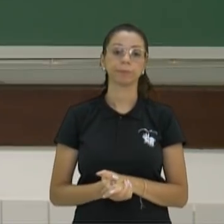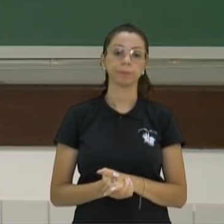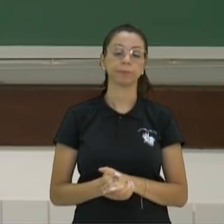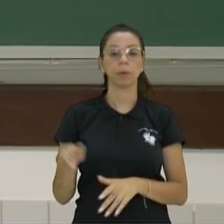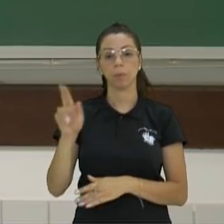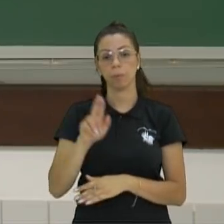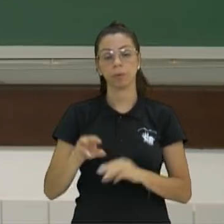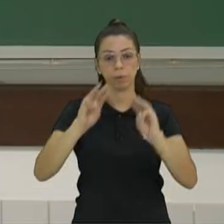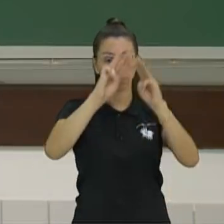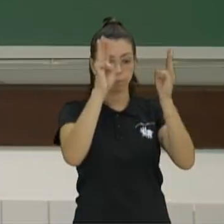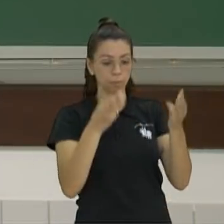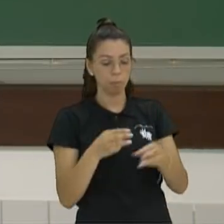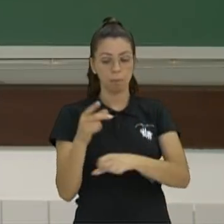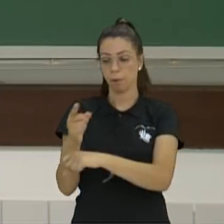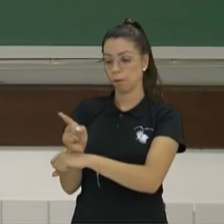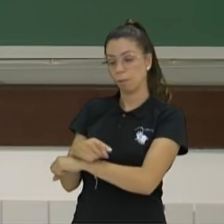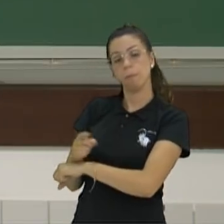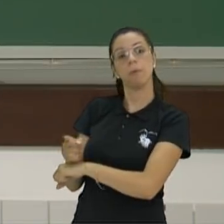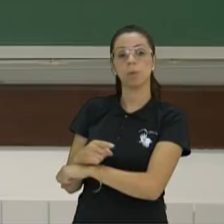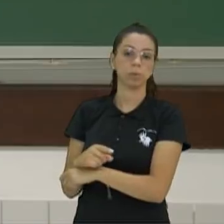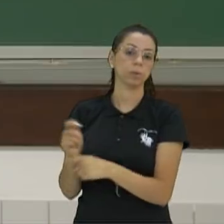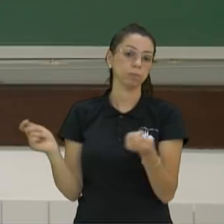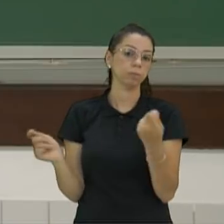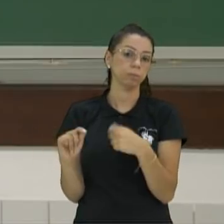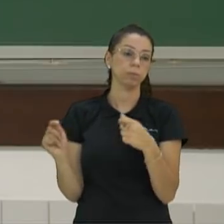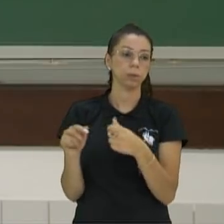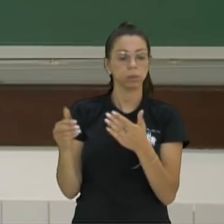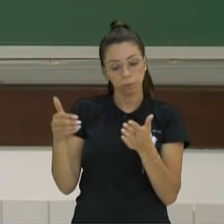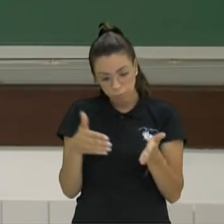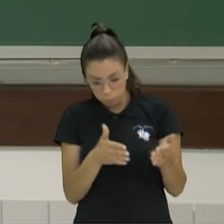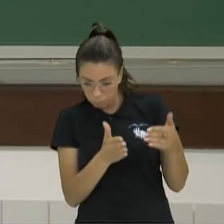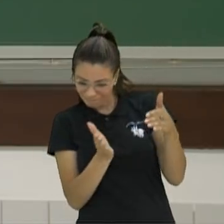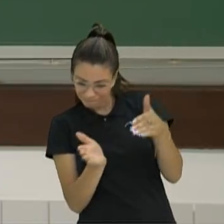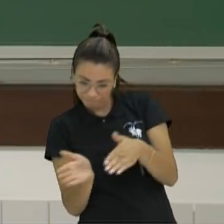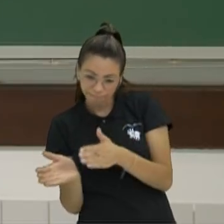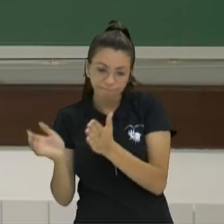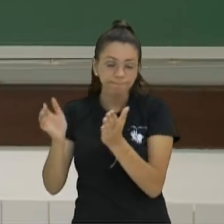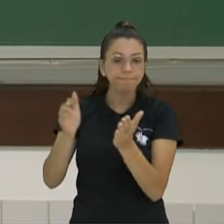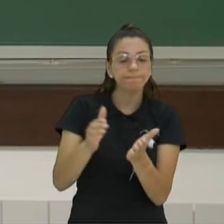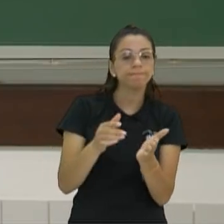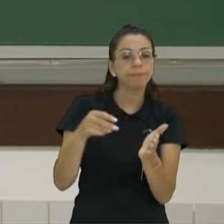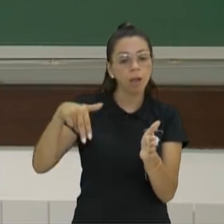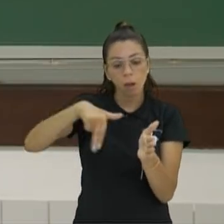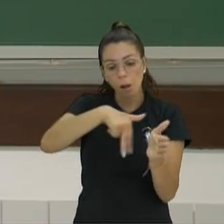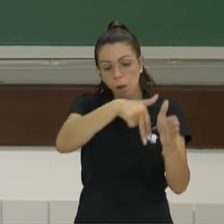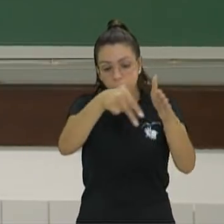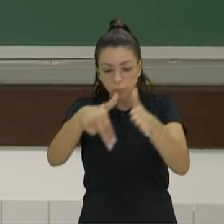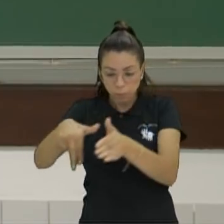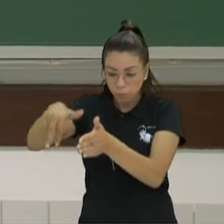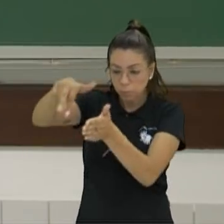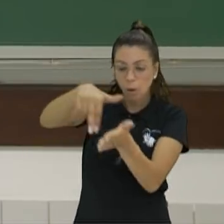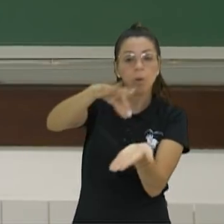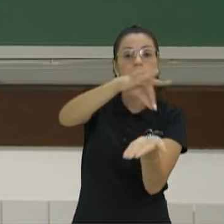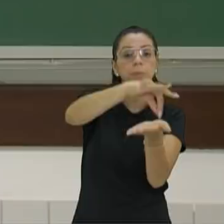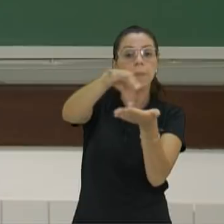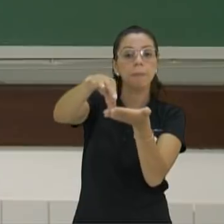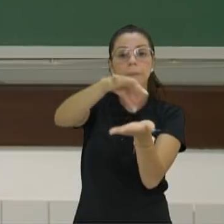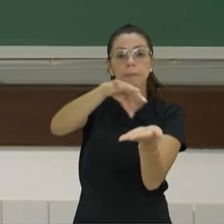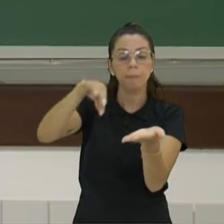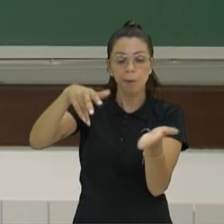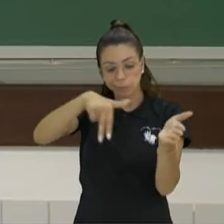o mapa e a bússola, ele tem que percorrer, alcançar esses pontos que